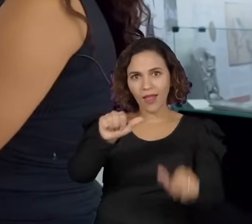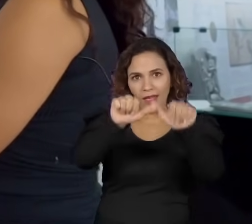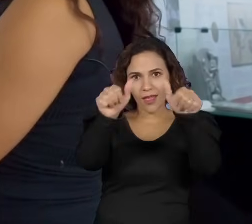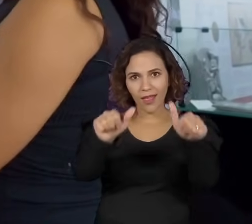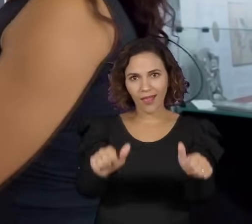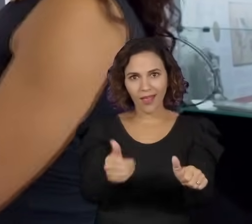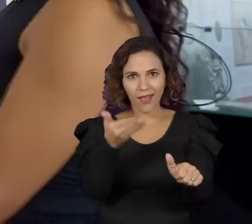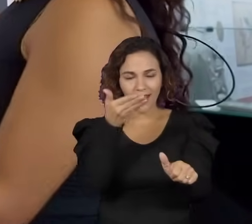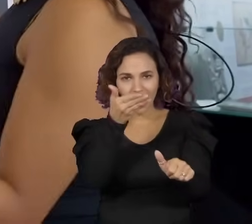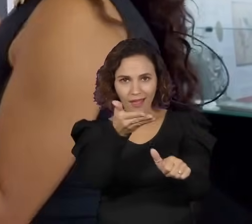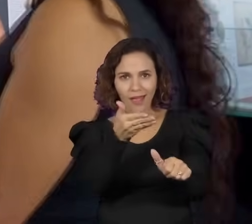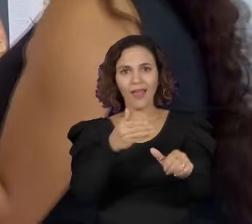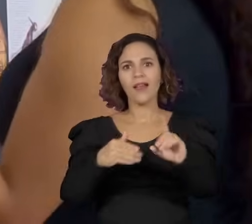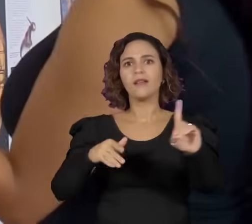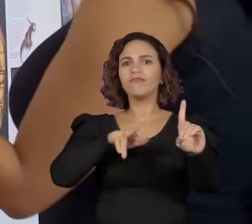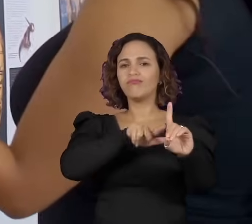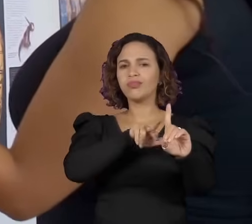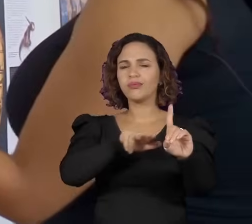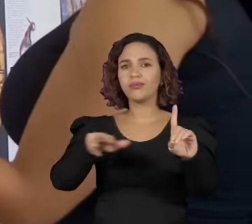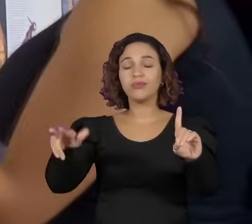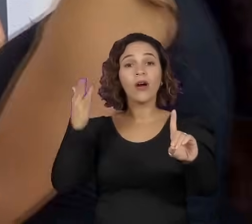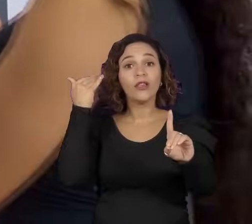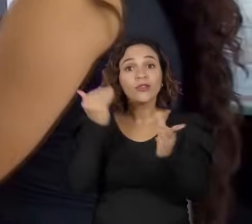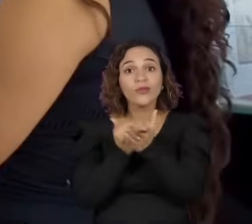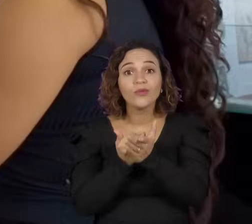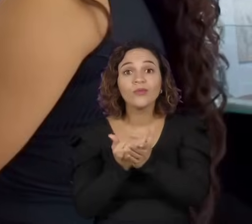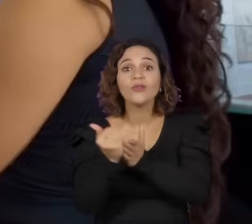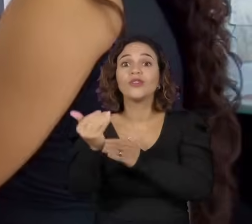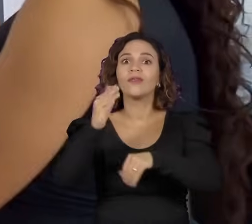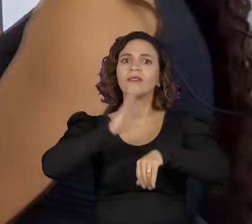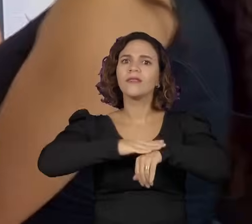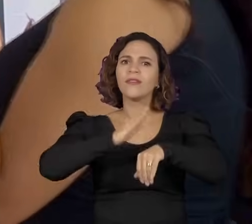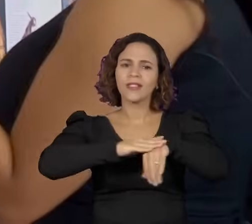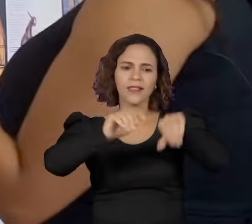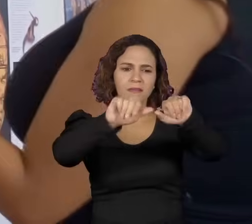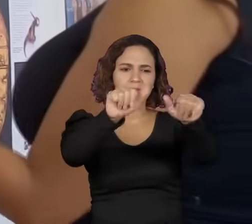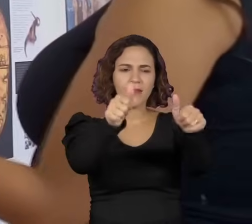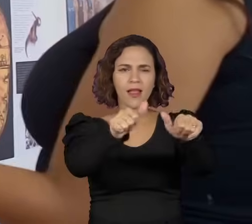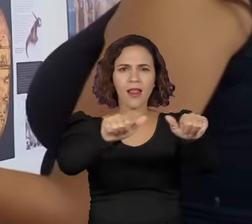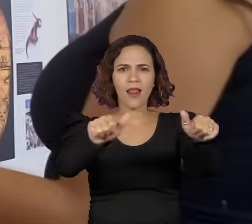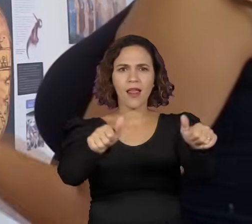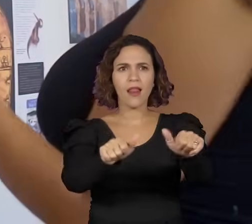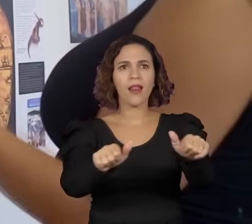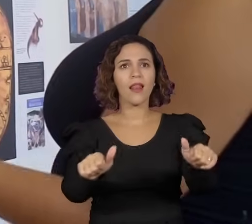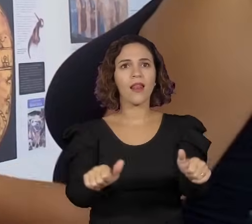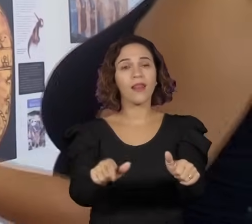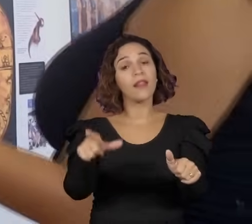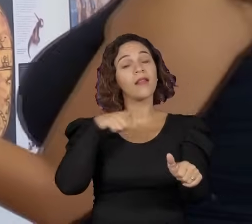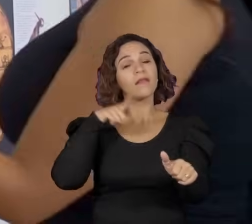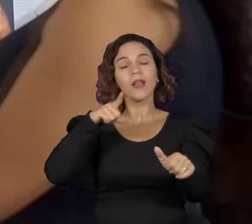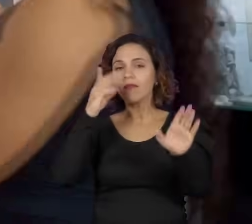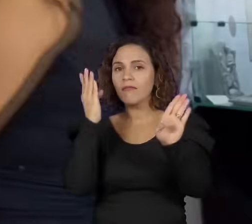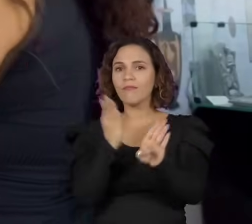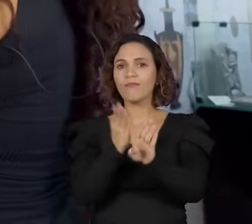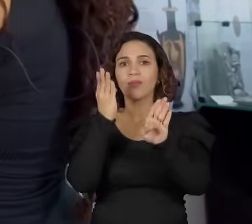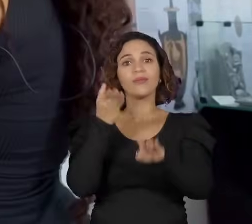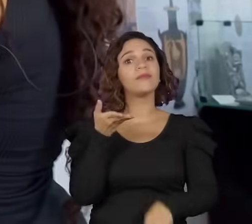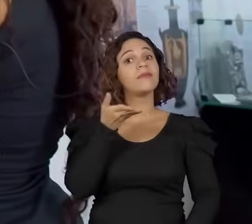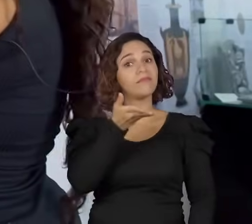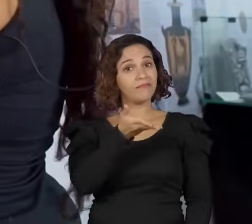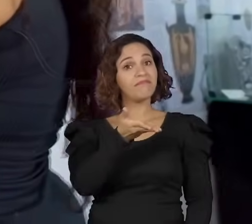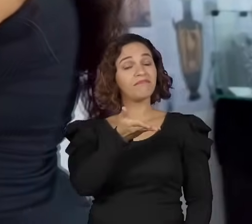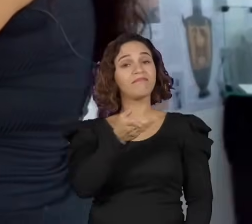e muitas das primeiras estátuas que a gente, enfim, tem aí como descoberta foram primeiro